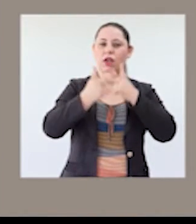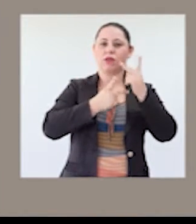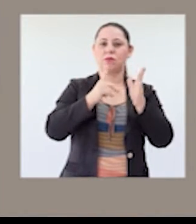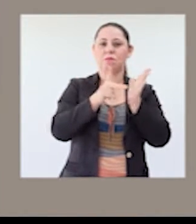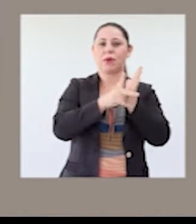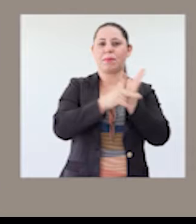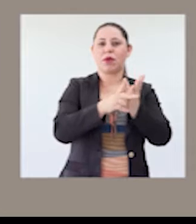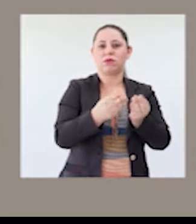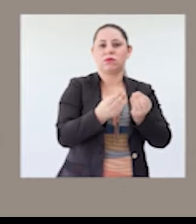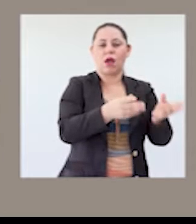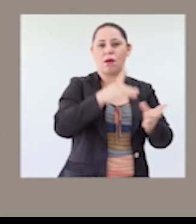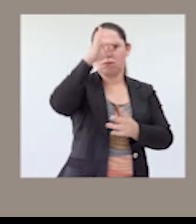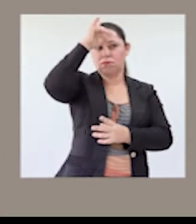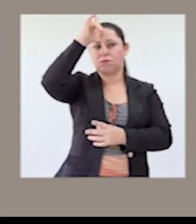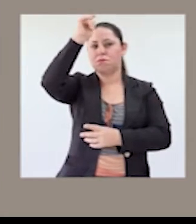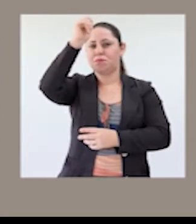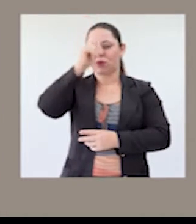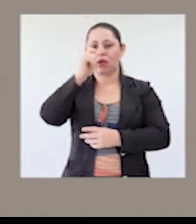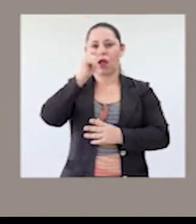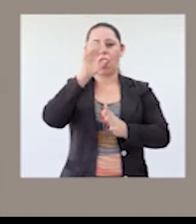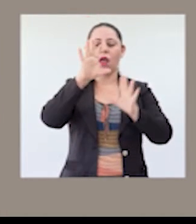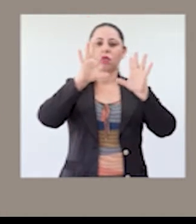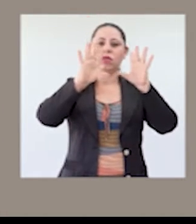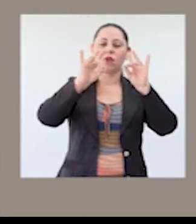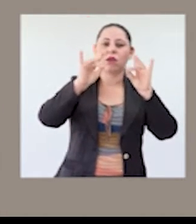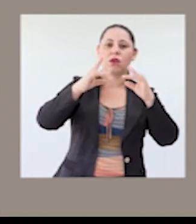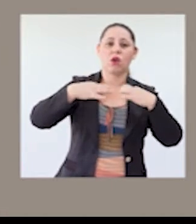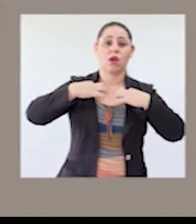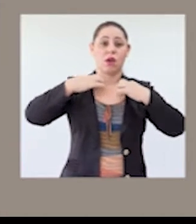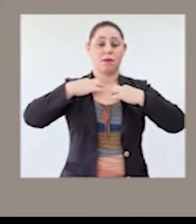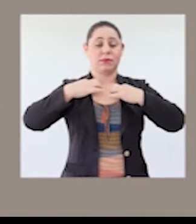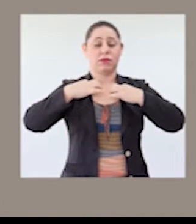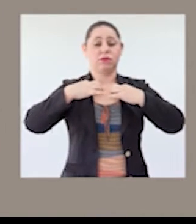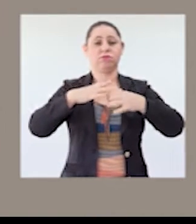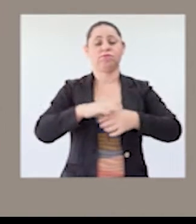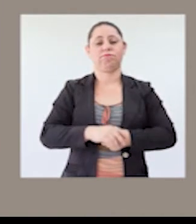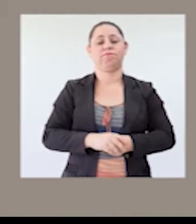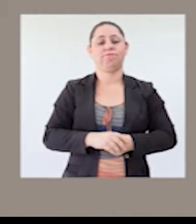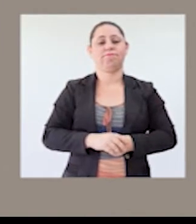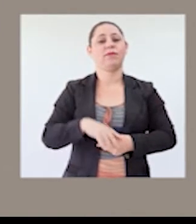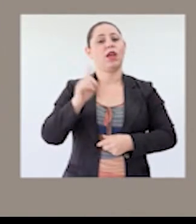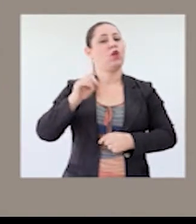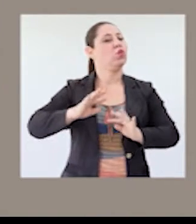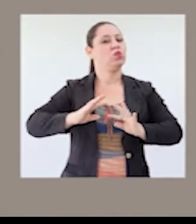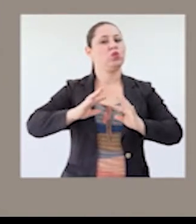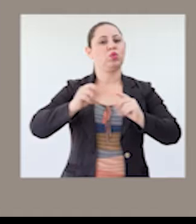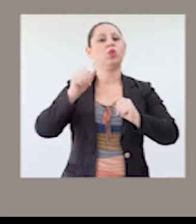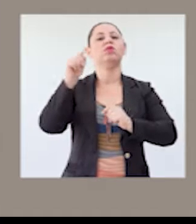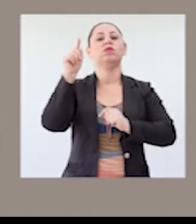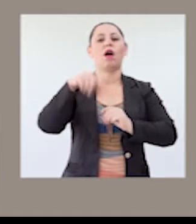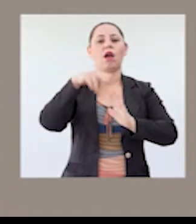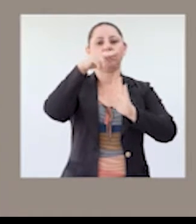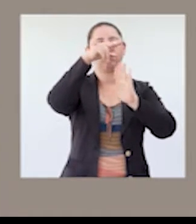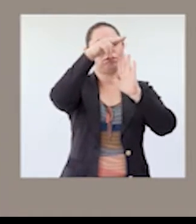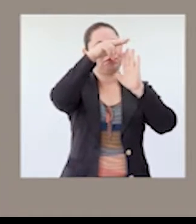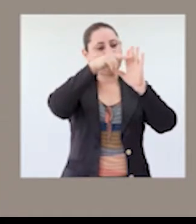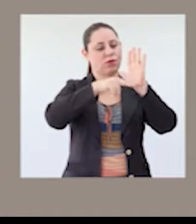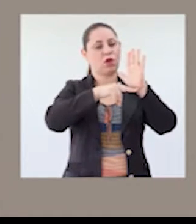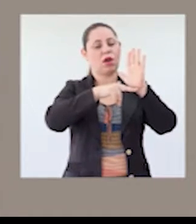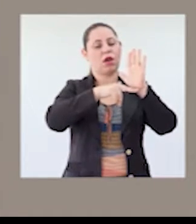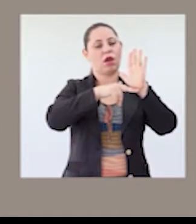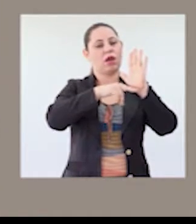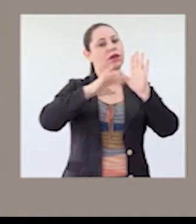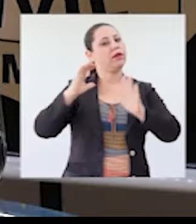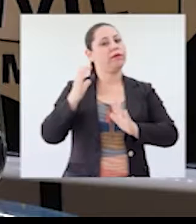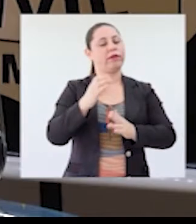um santinho, um boné, um adesivo, uma camiseta, né? Então, isso tudo pode caracterizar a boca